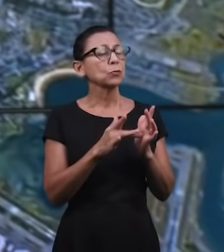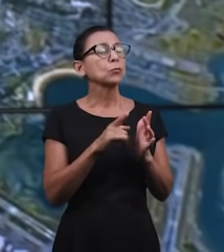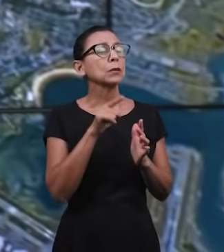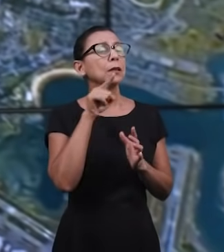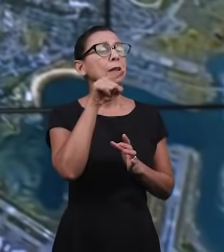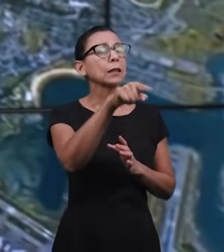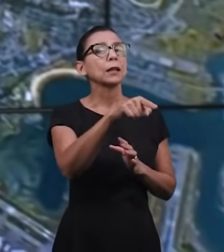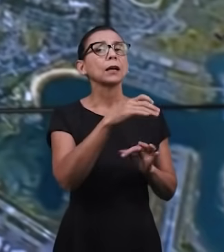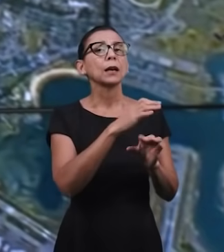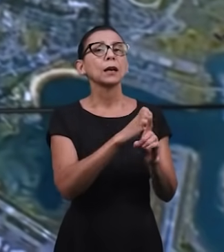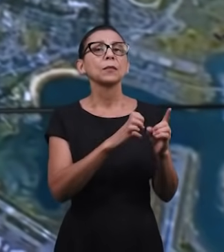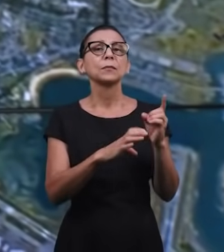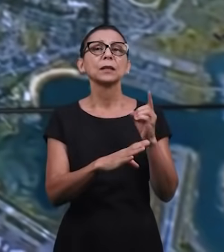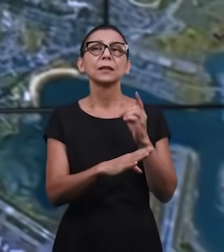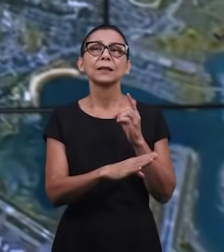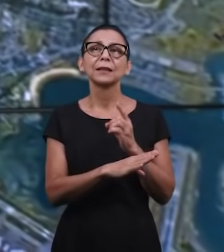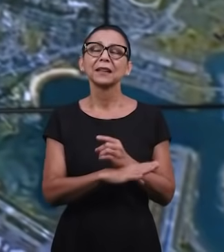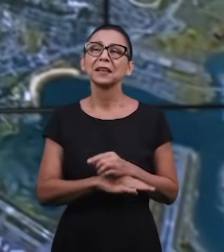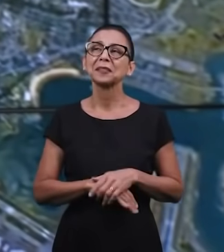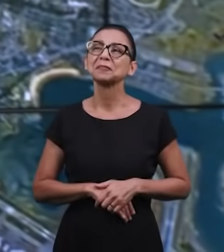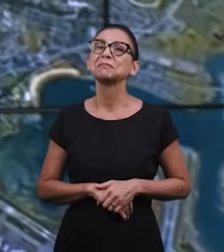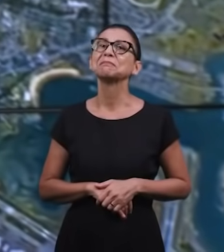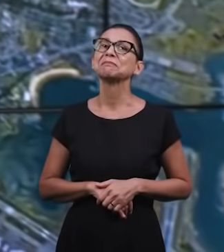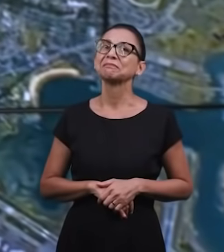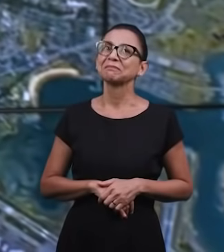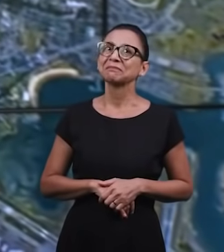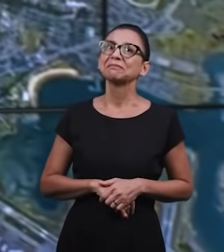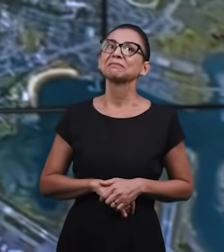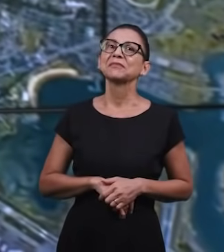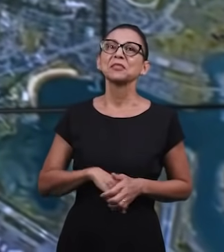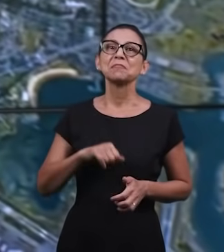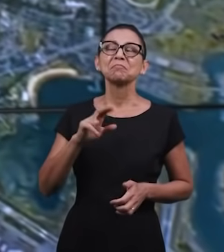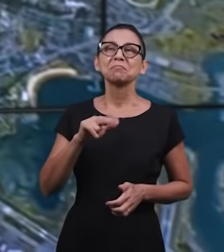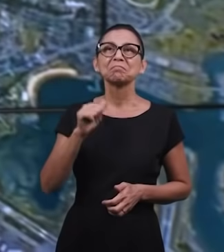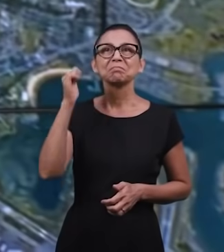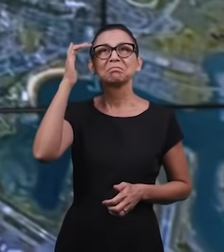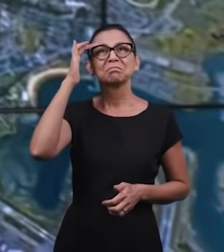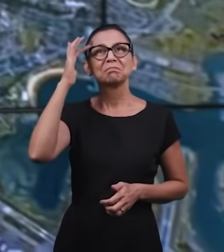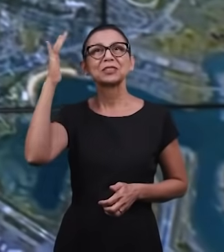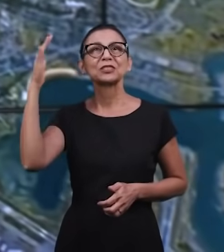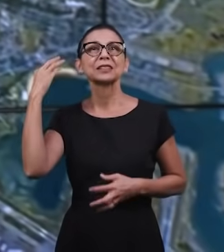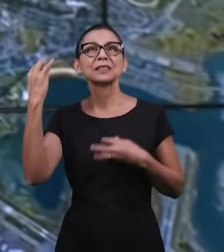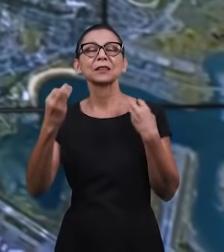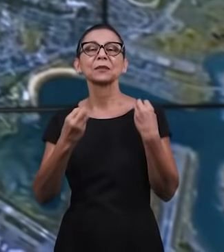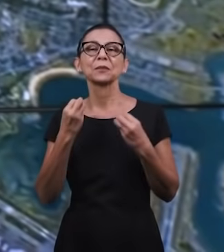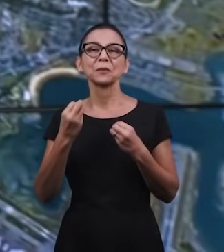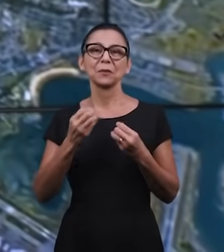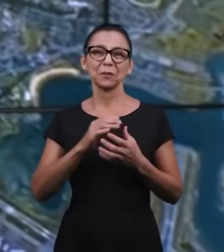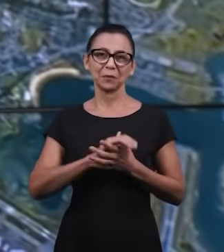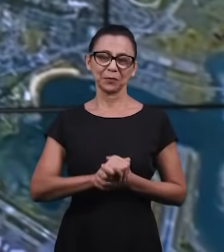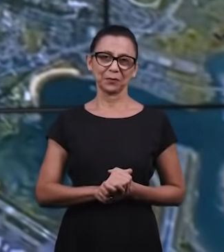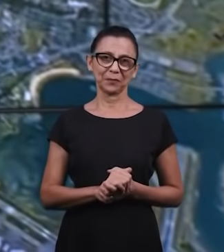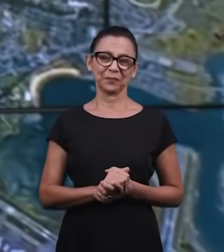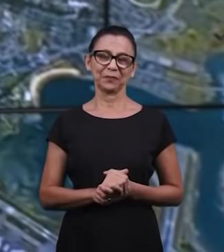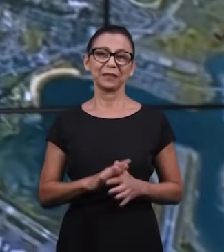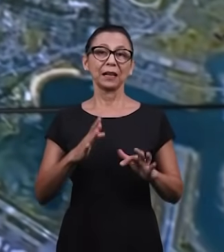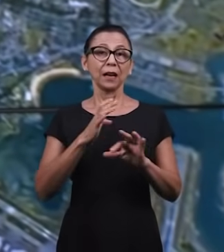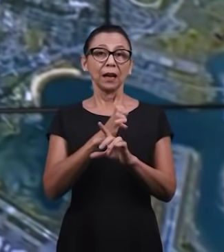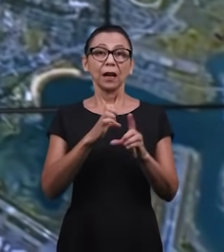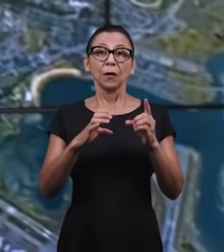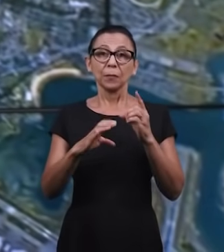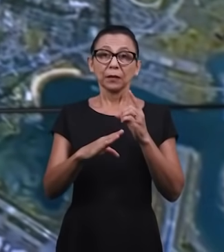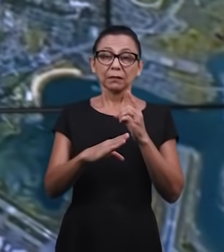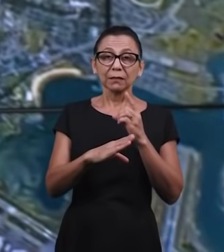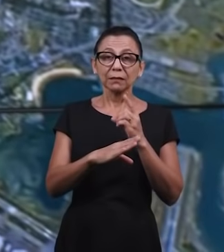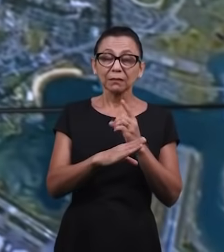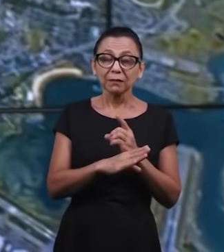Que maravilha isso! Nunca imaginávamos que o estudo da escola bíblica dominical despertasse